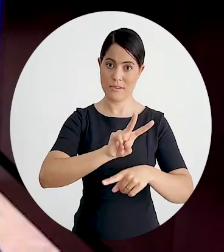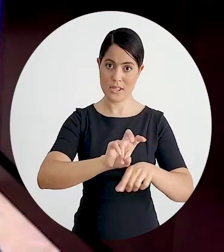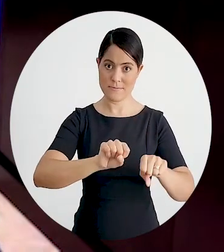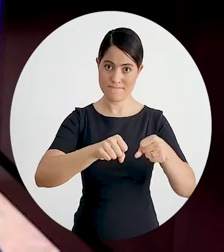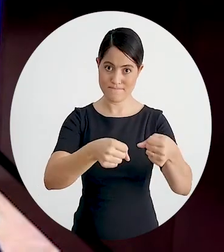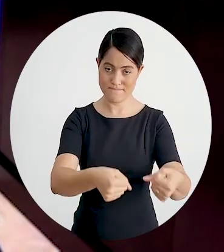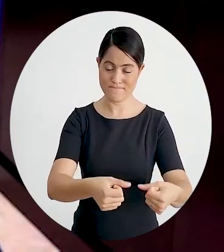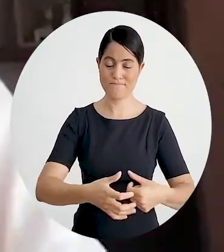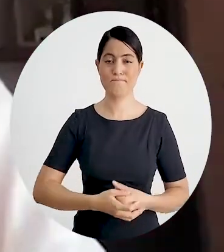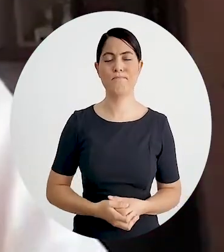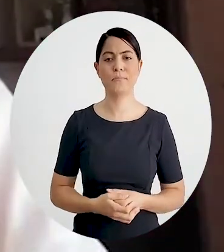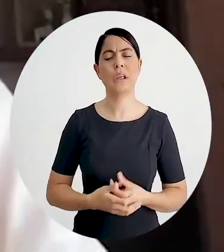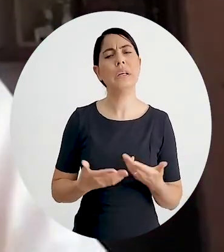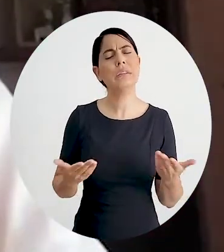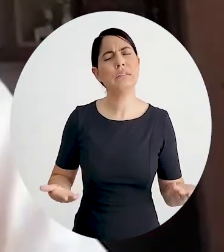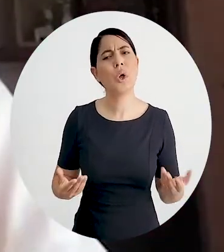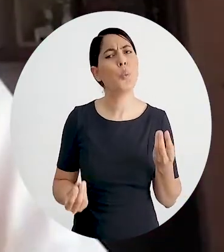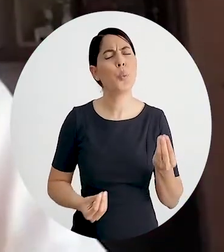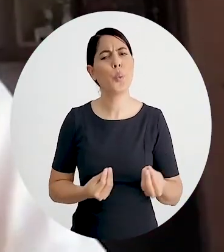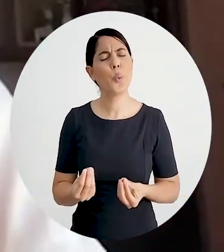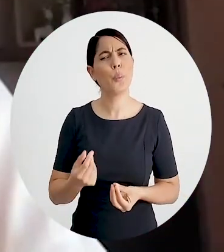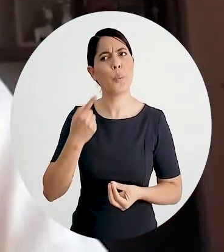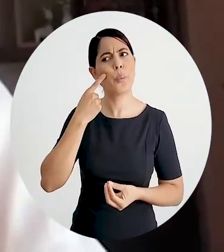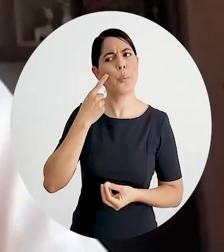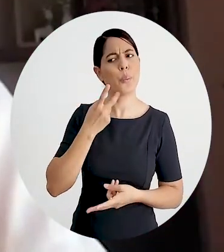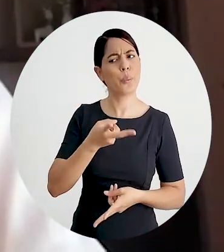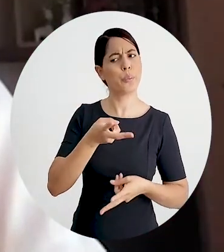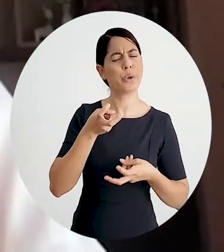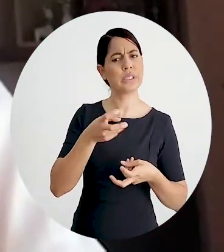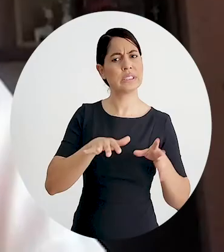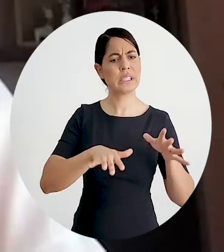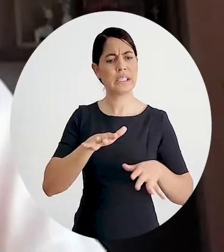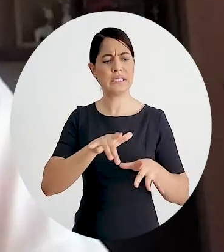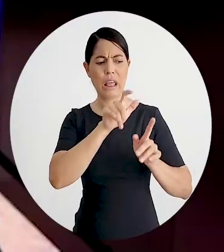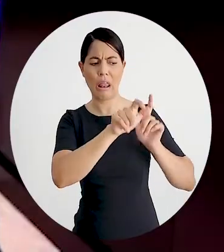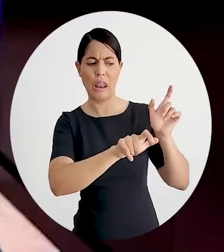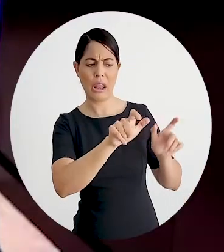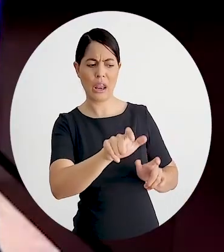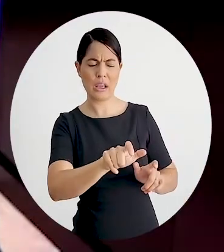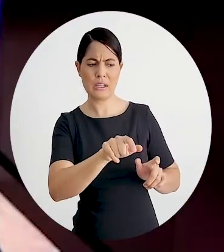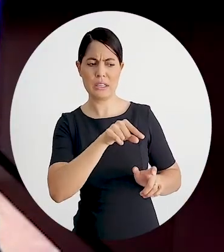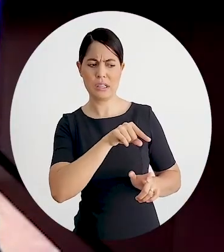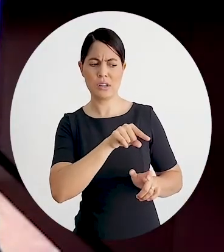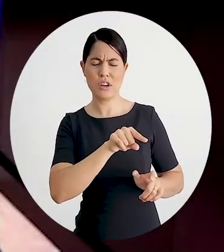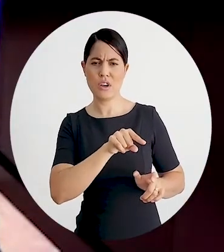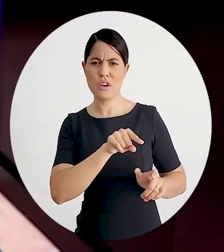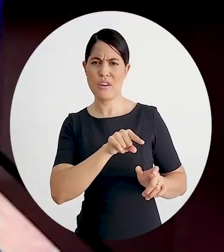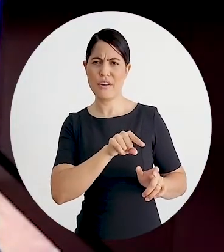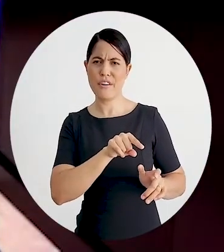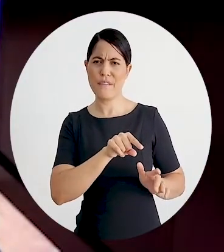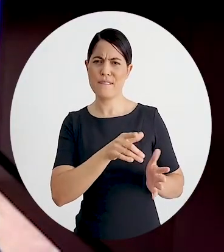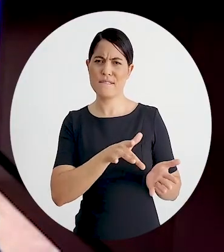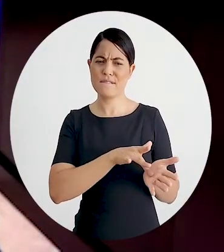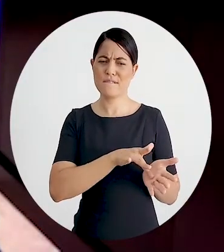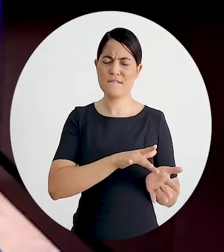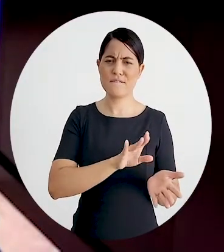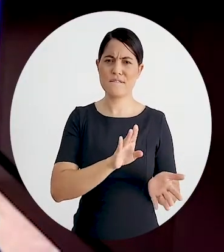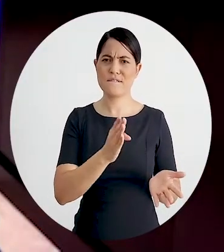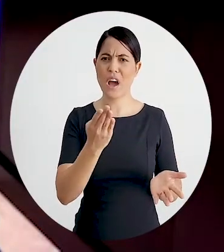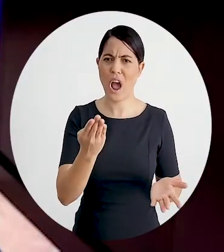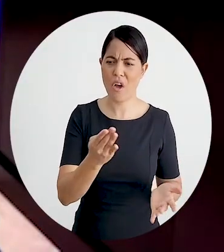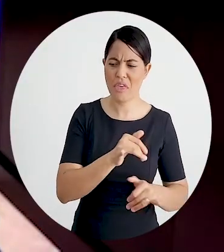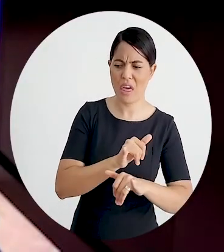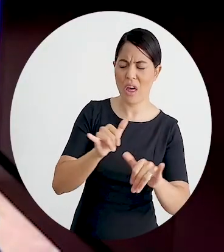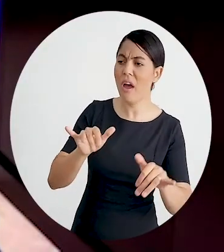Direito. Por muitas vezes eu percebo que há uma polêmica, uma falsa polêmica de